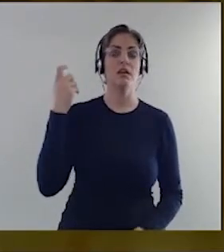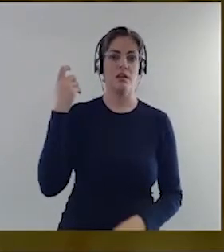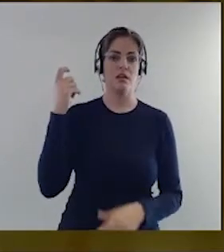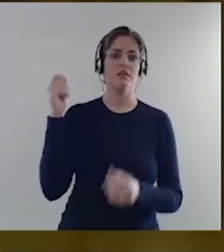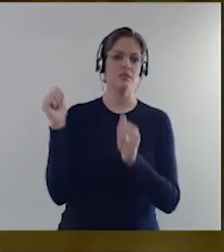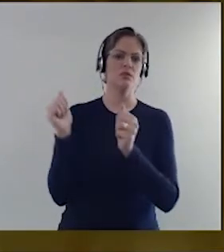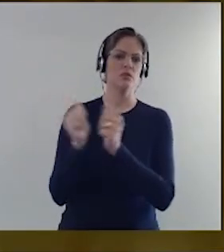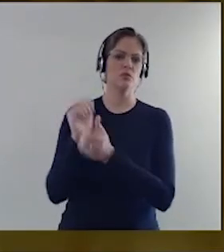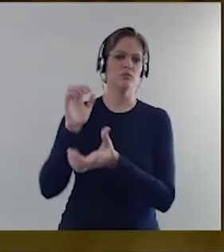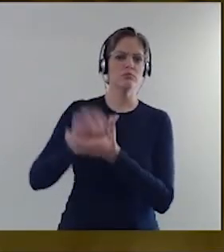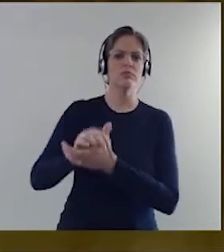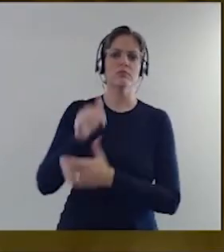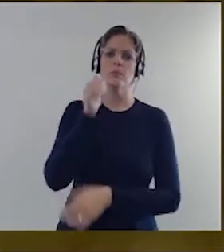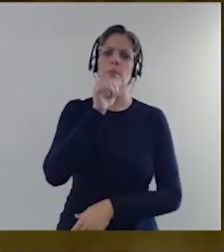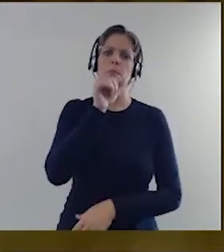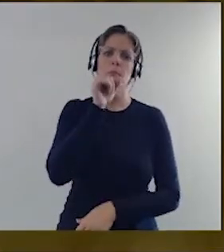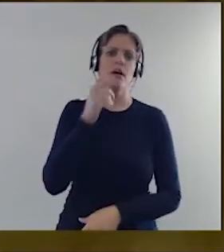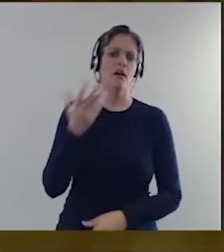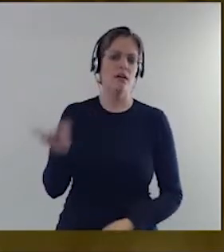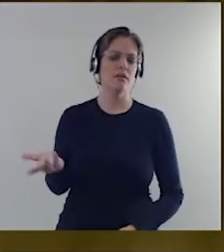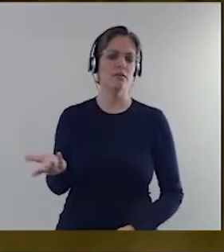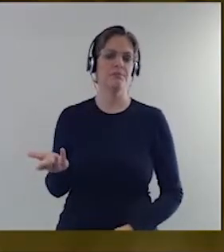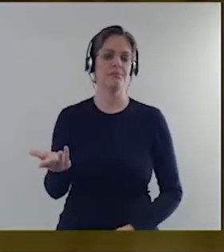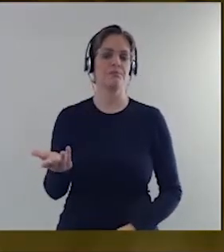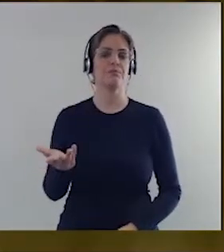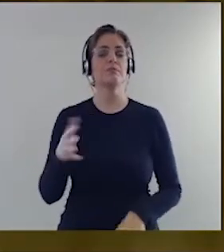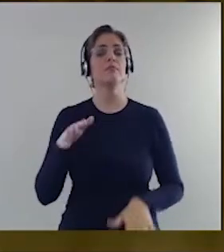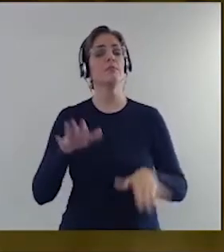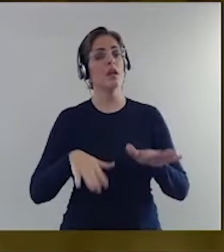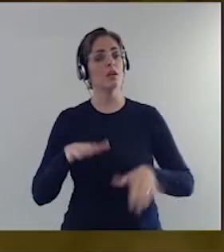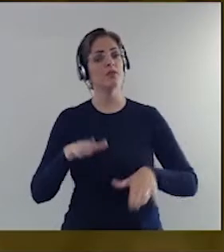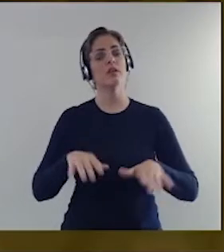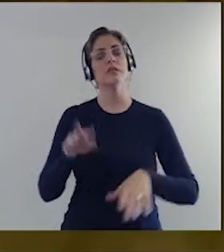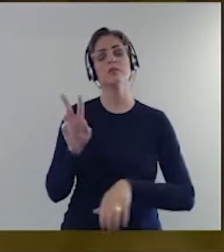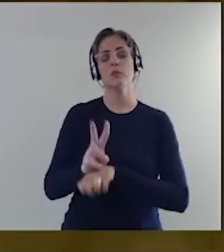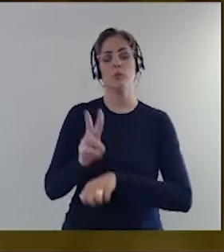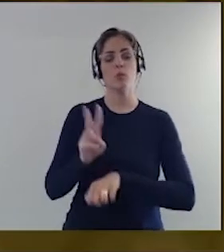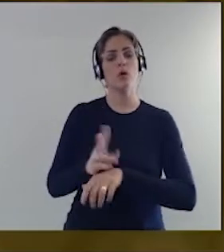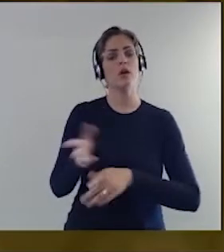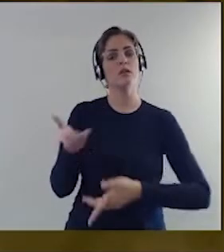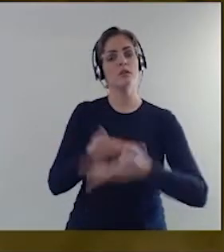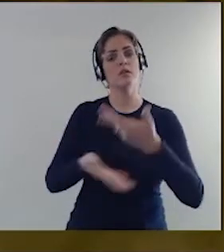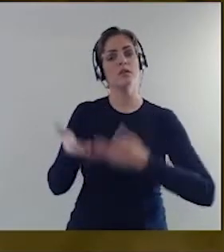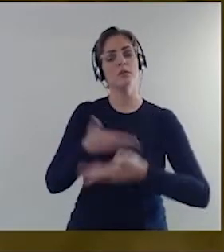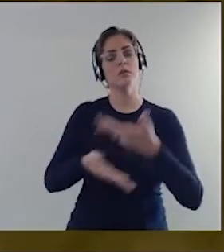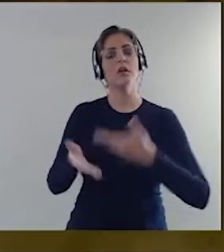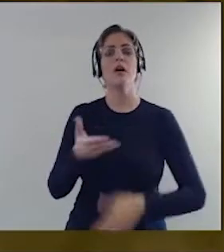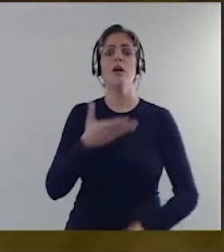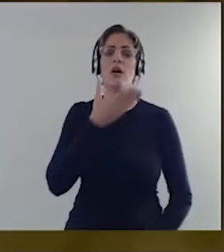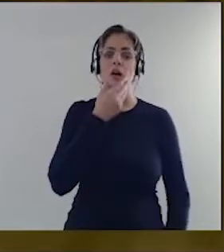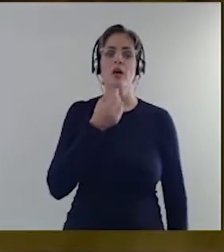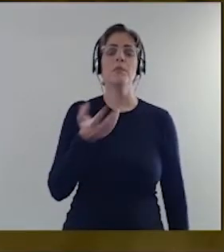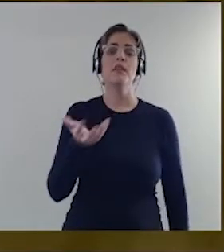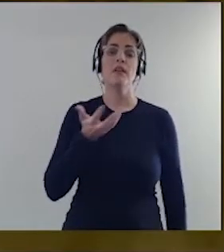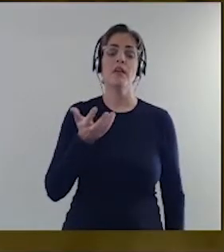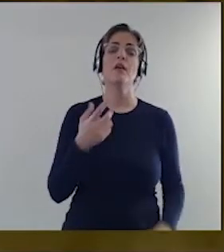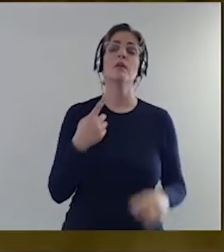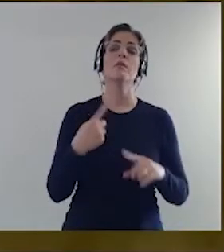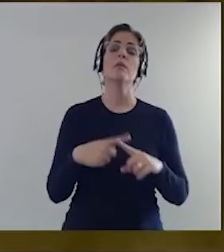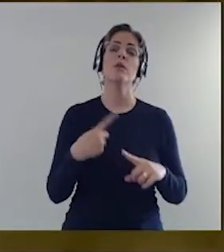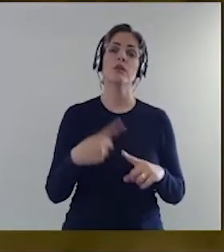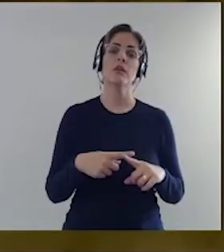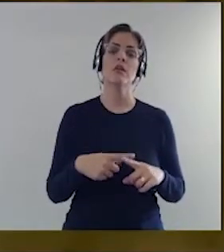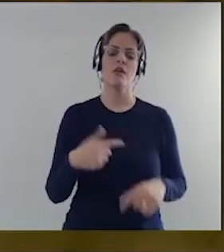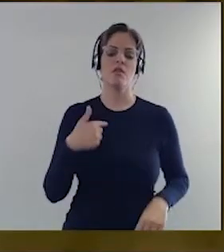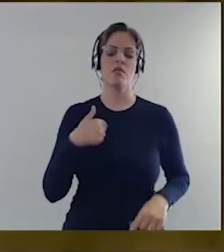mães de seus filhos. Em alguns casos, a guarda compartilhada era pretendida pelos homens como forma de exercício